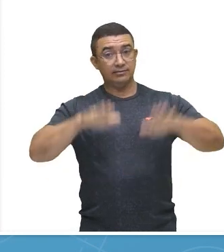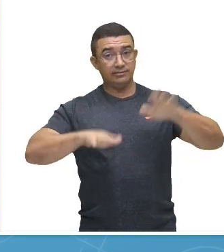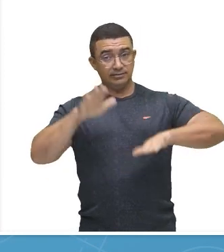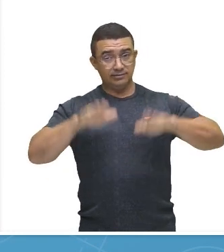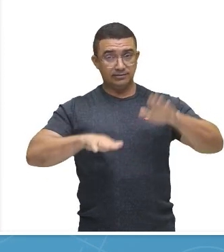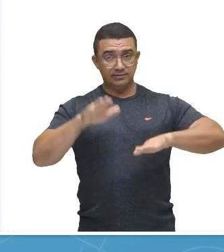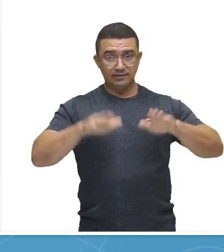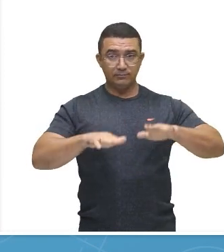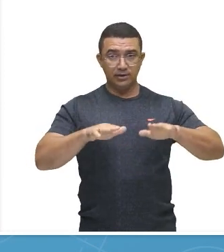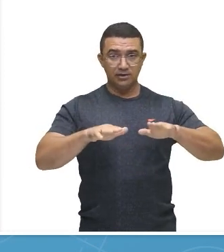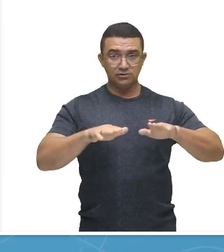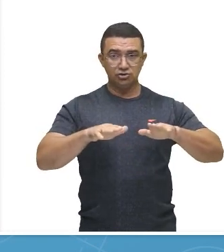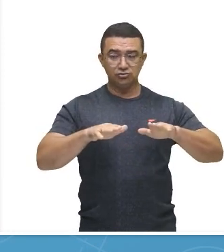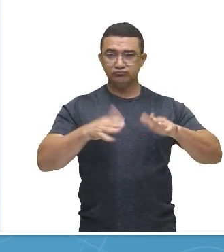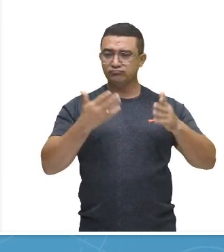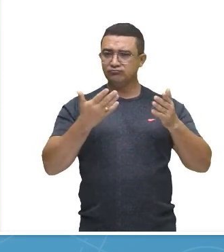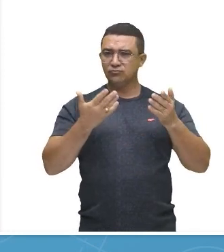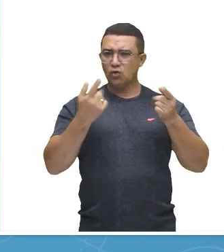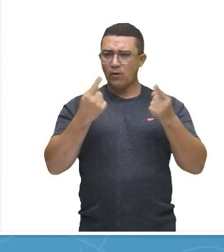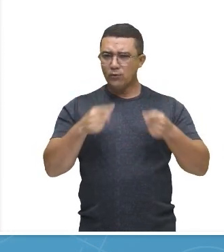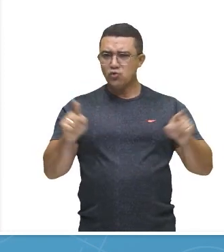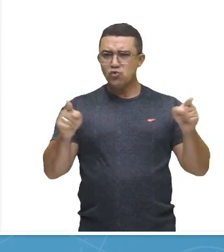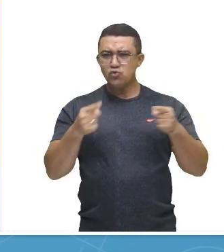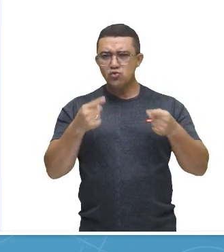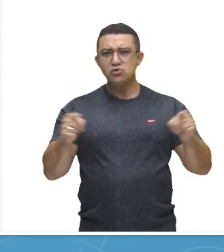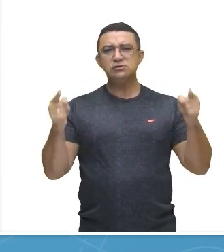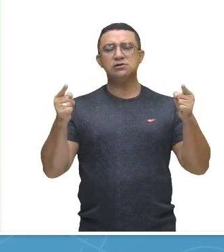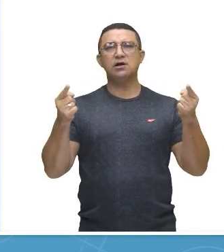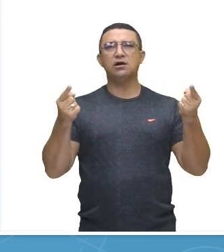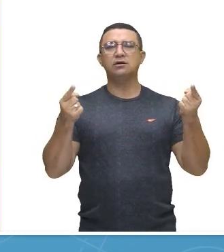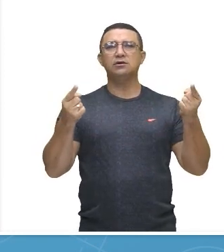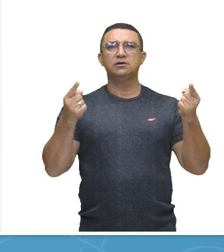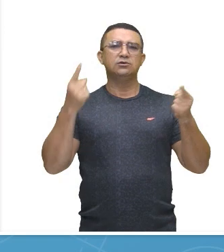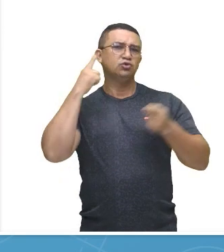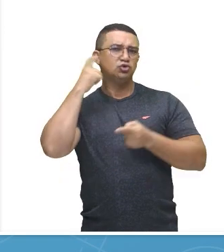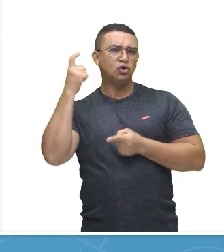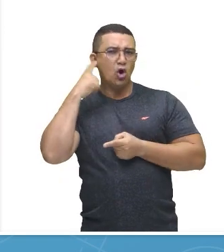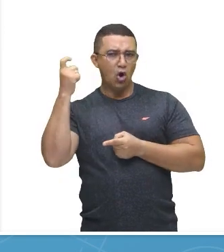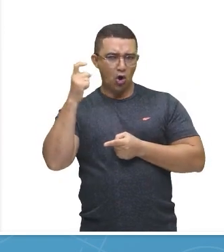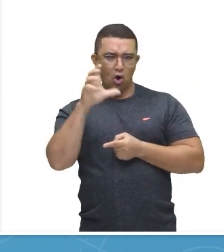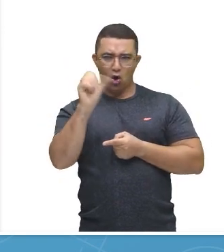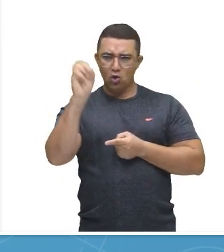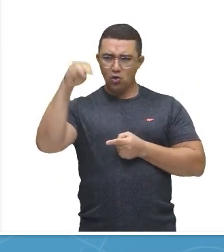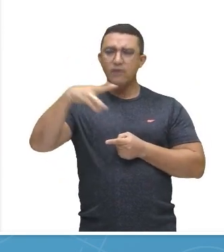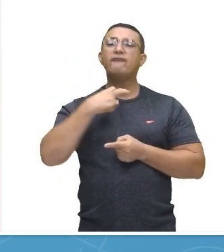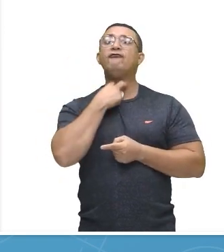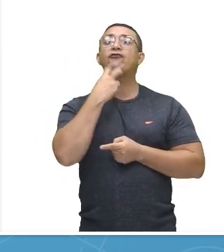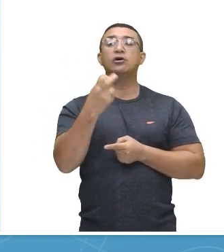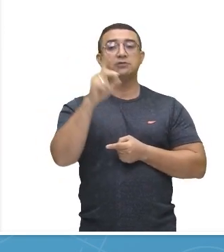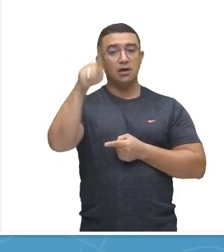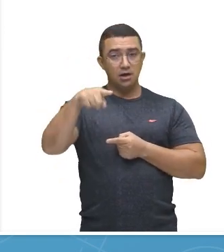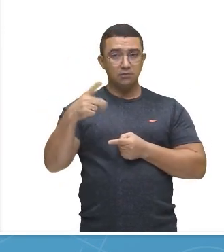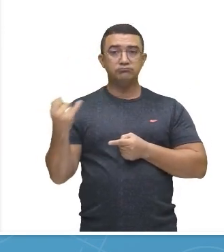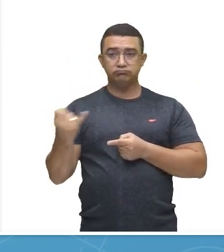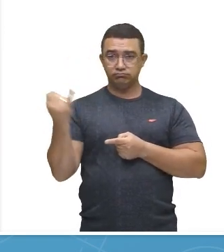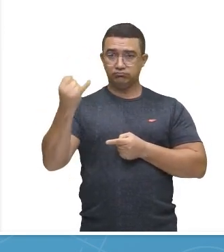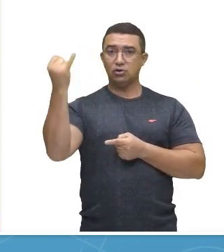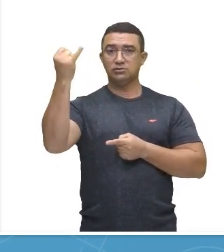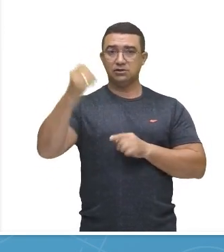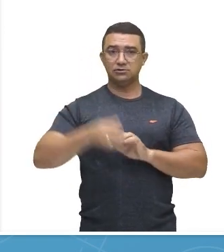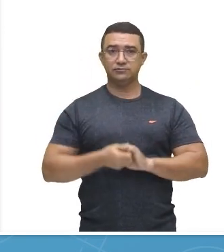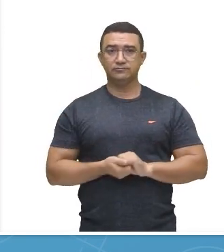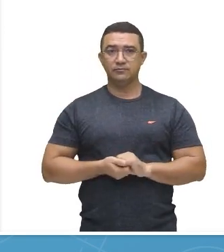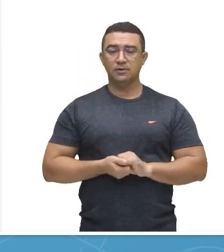ou melodia. Olha como é interessante agora. Por que é importante essa questão da entonação? Porque a partir